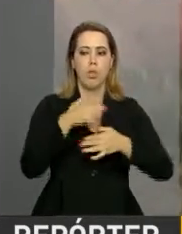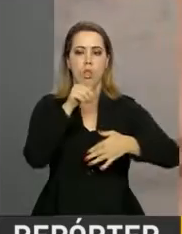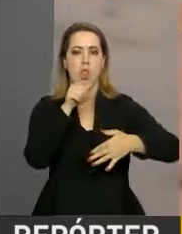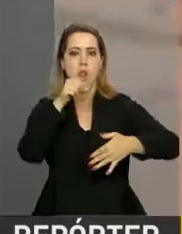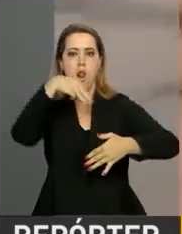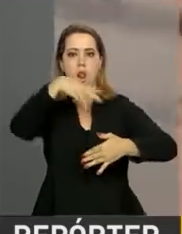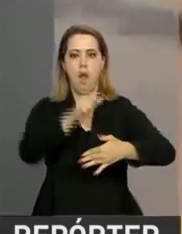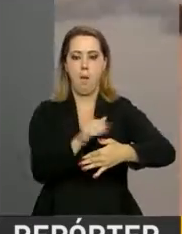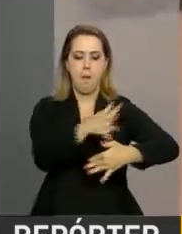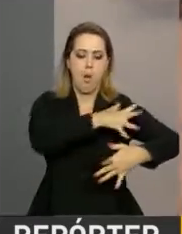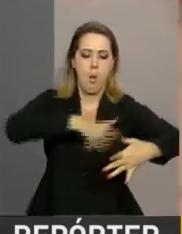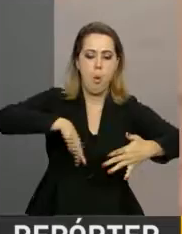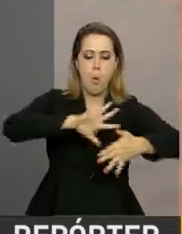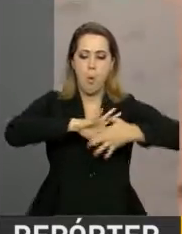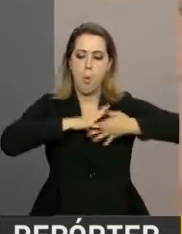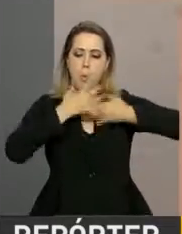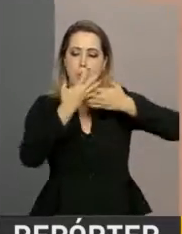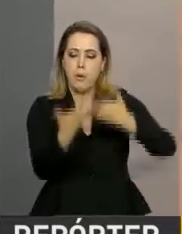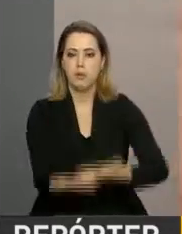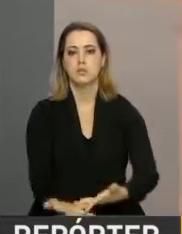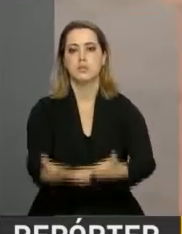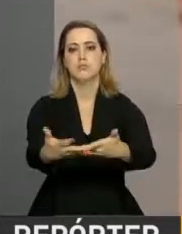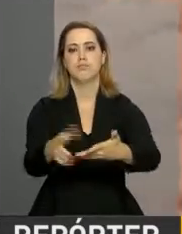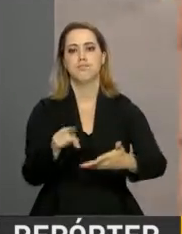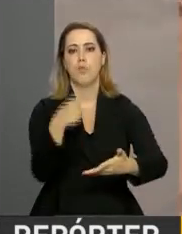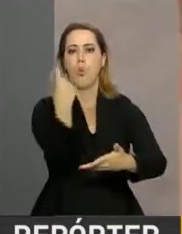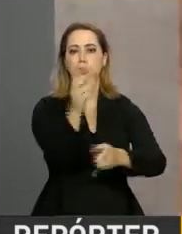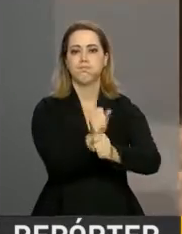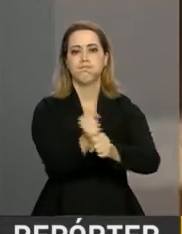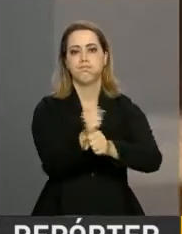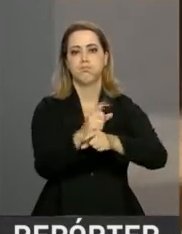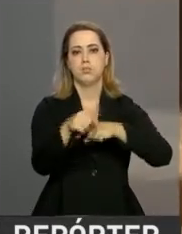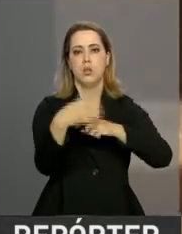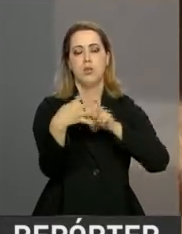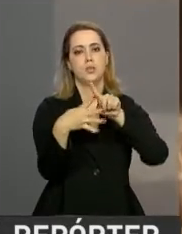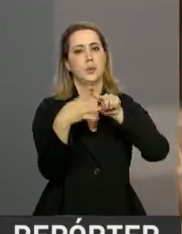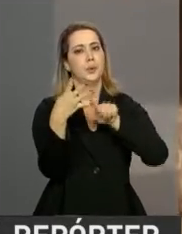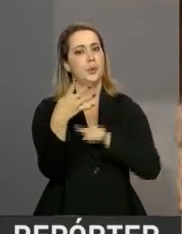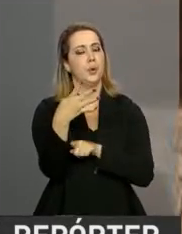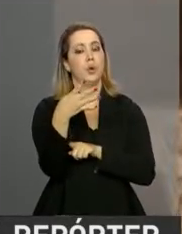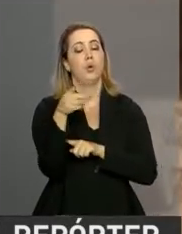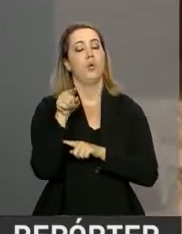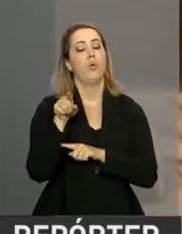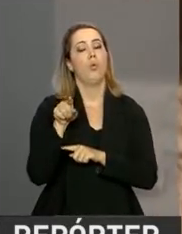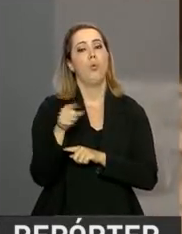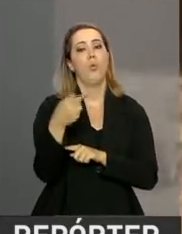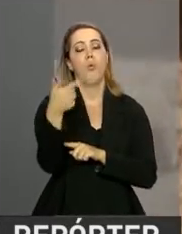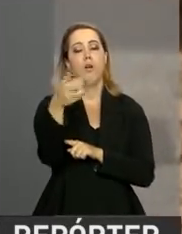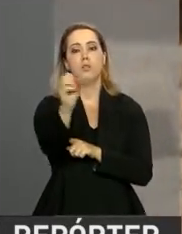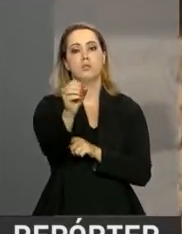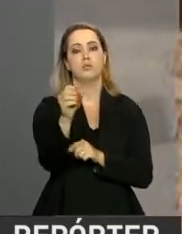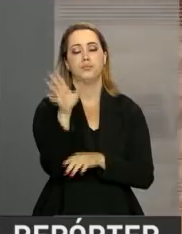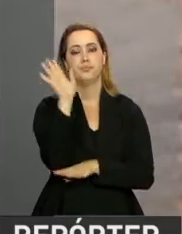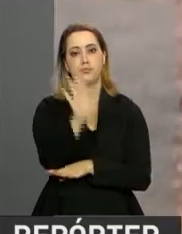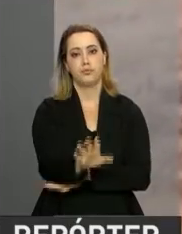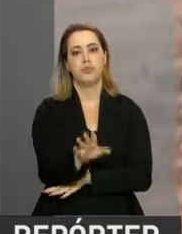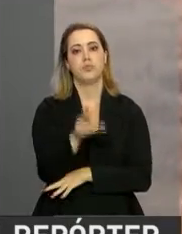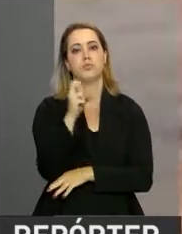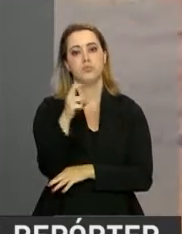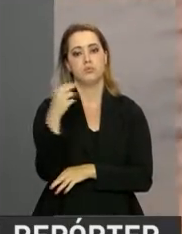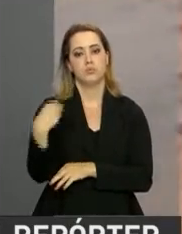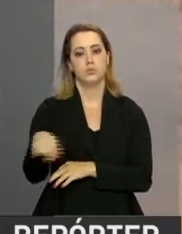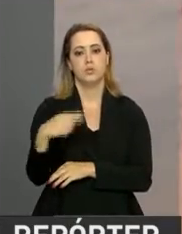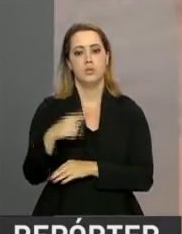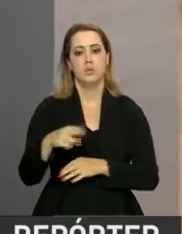destruidora, 365 dias após aquelas 4h20 da tarde do dia 5 de novembro de 2015, quando